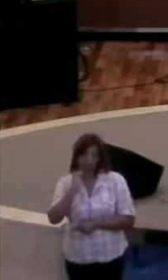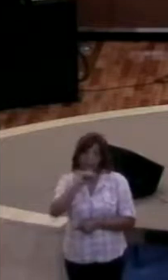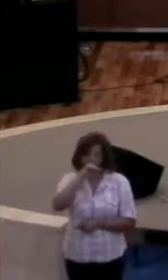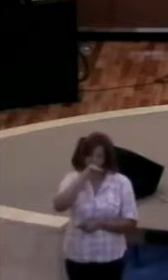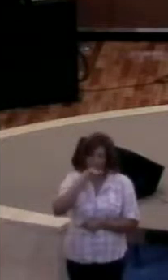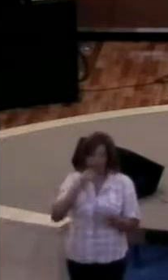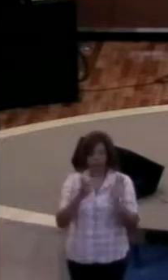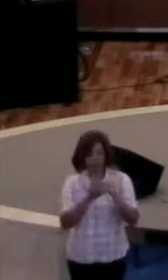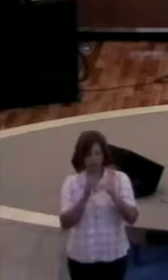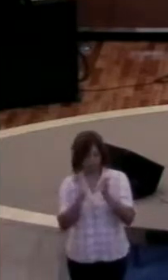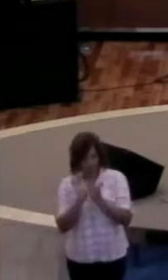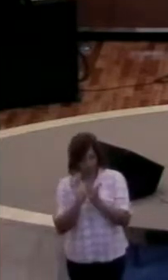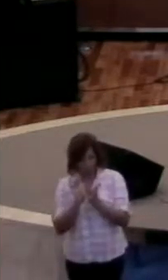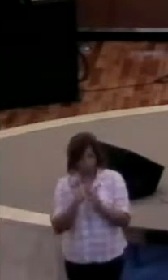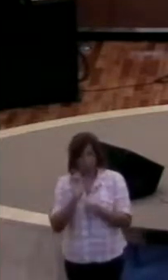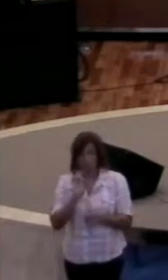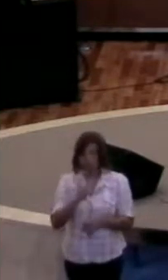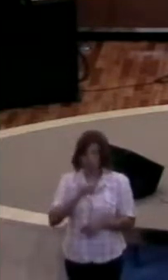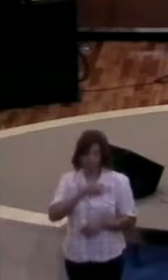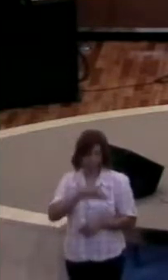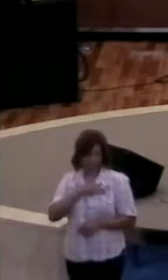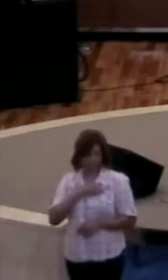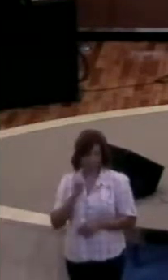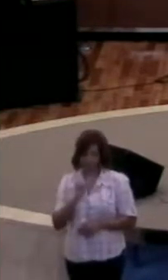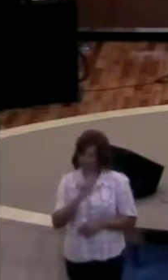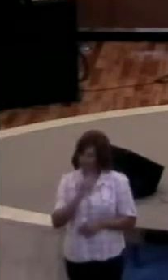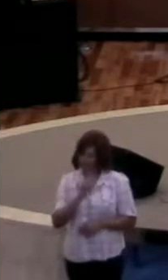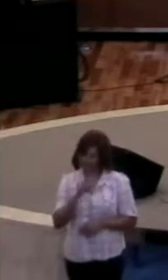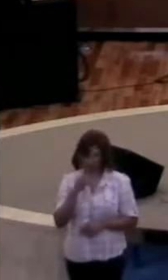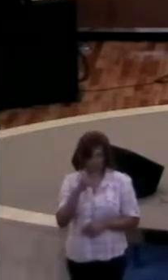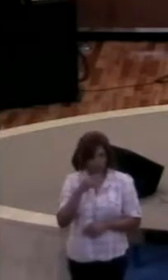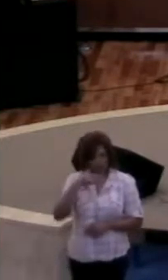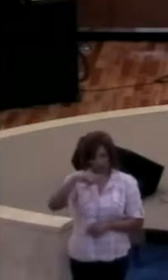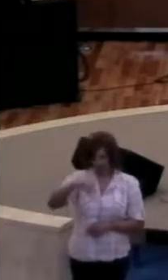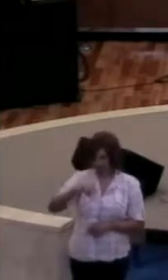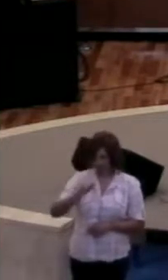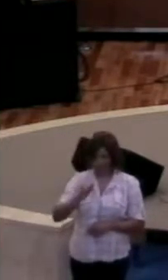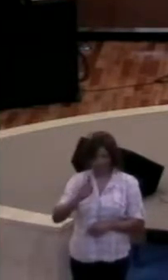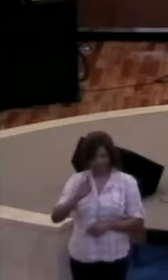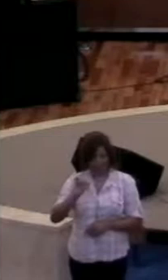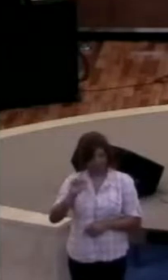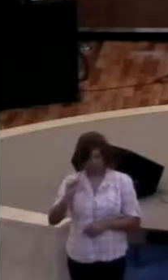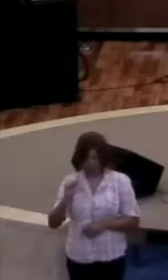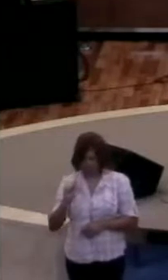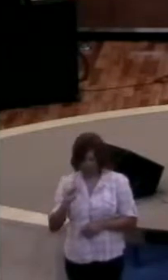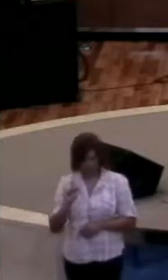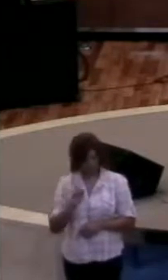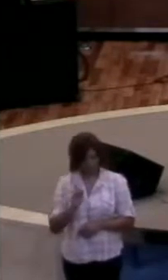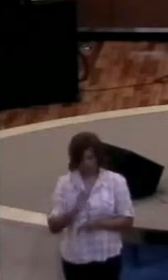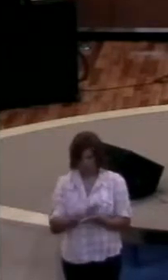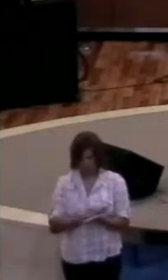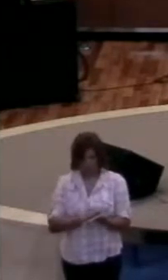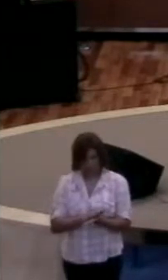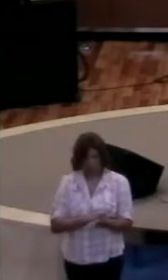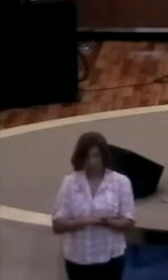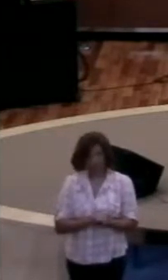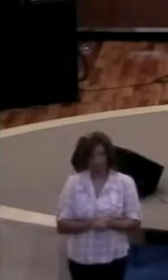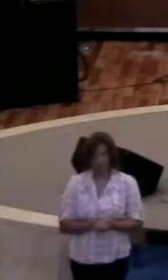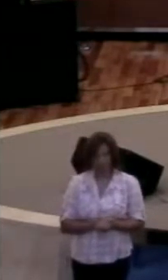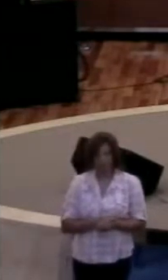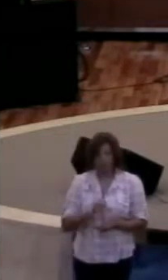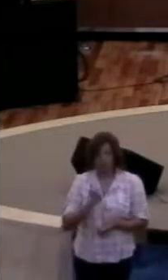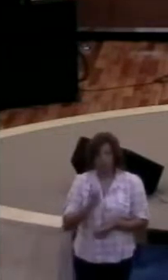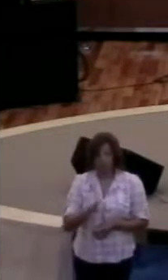Maria recebeu a revelação. Mateus não. Entendendo que a cultura judaica ensinava que somente os homens da casa poderiam